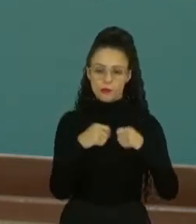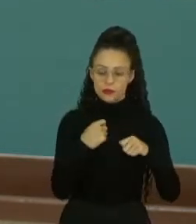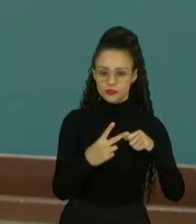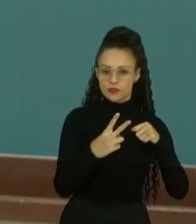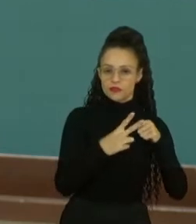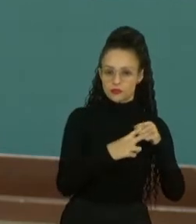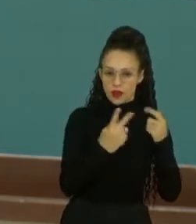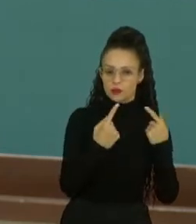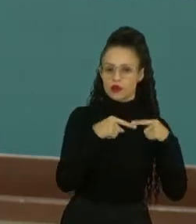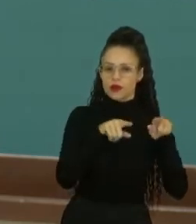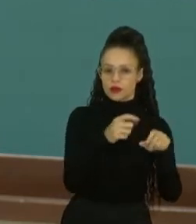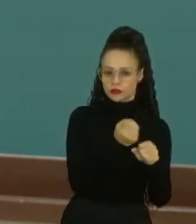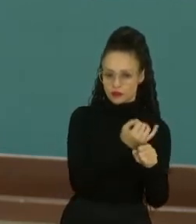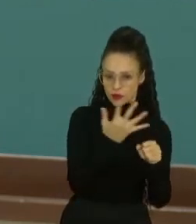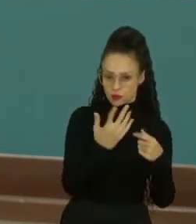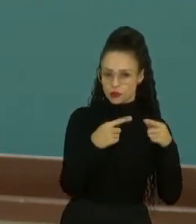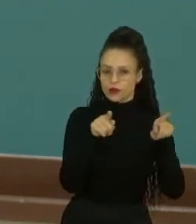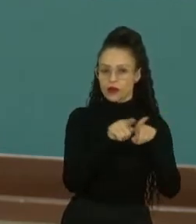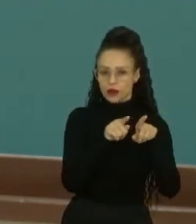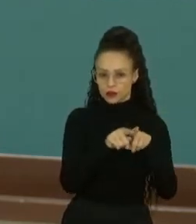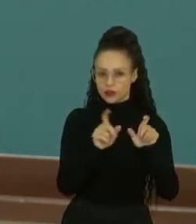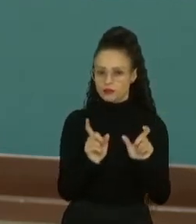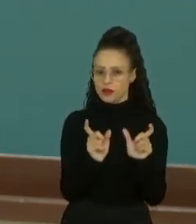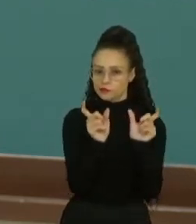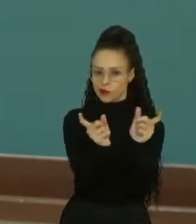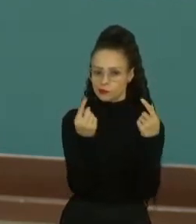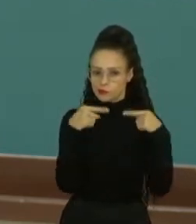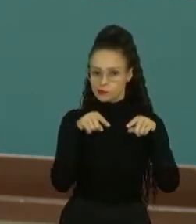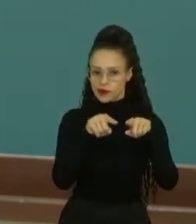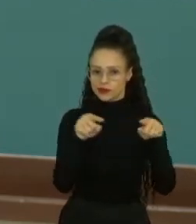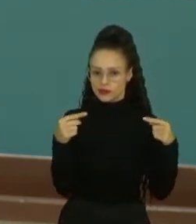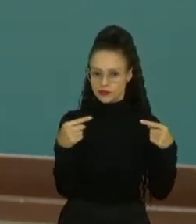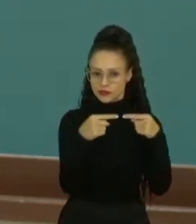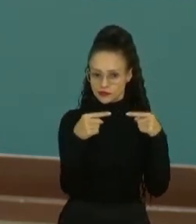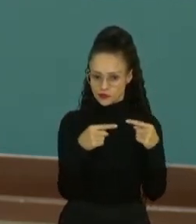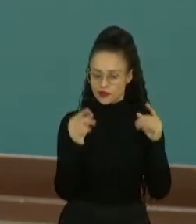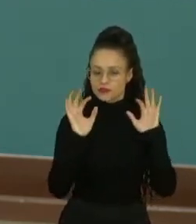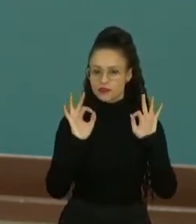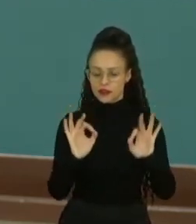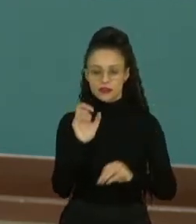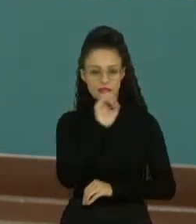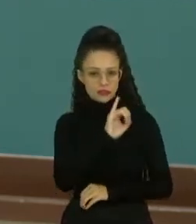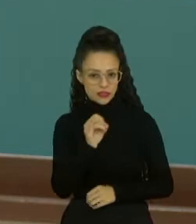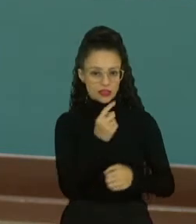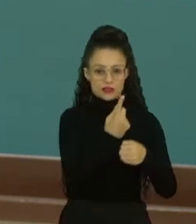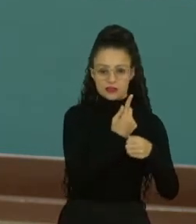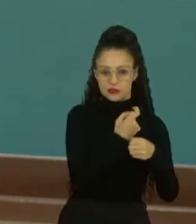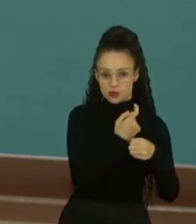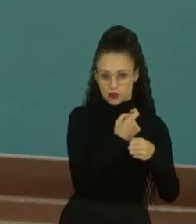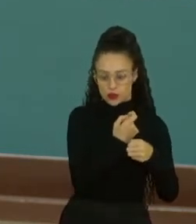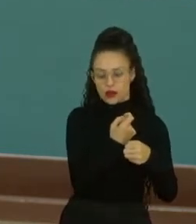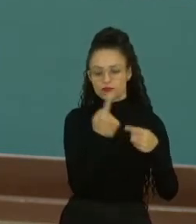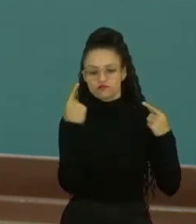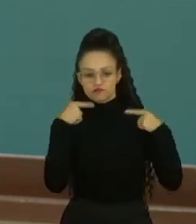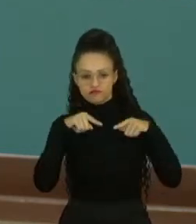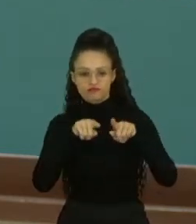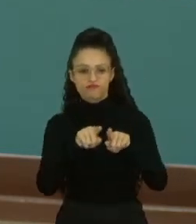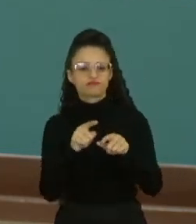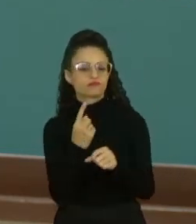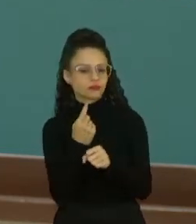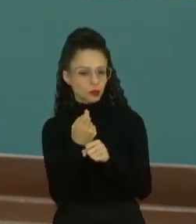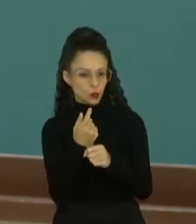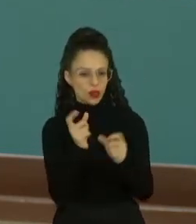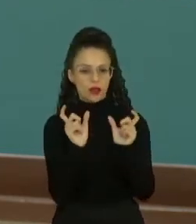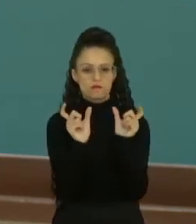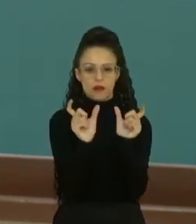precisa acompanhar também na forma plural. Se está no singular, vai acompanhar a forma